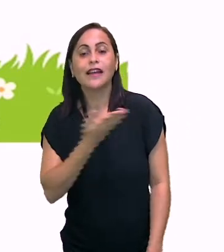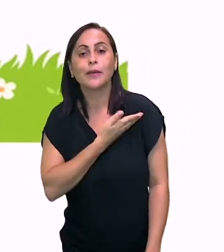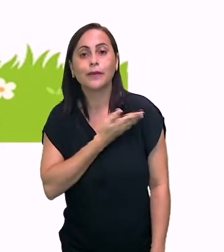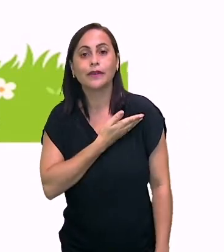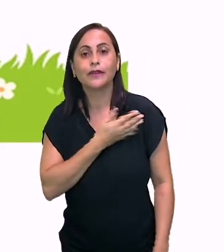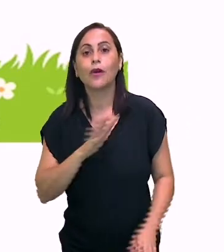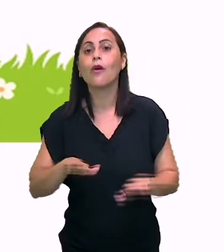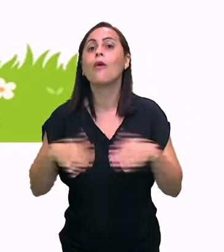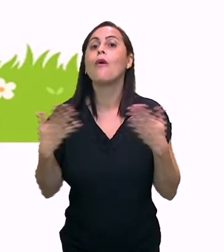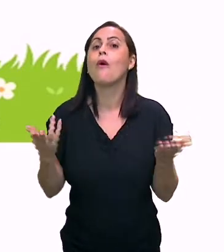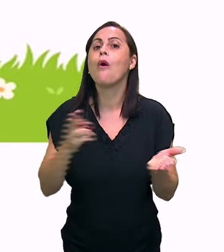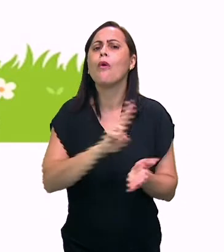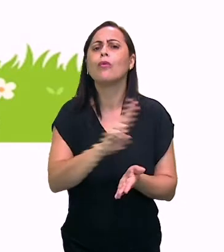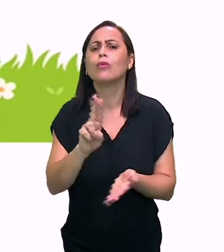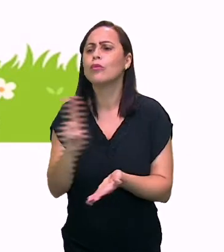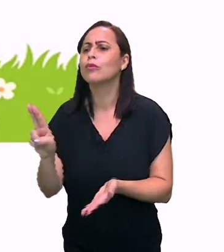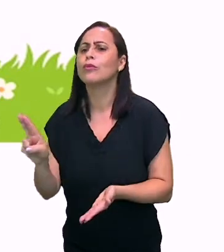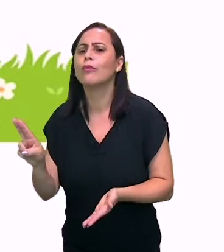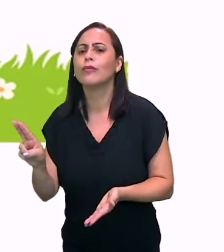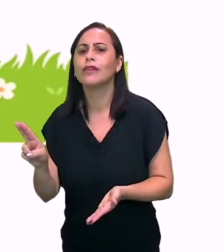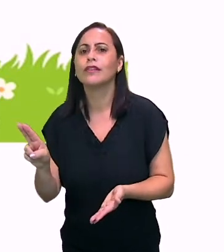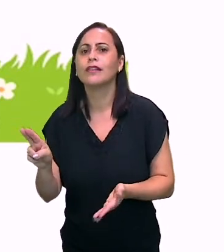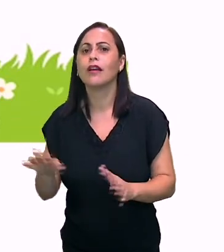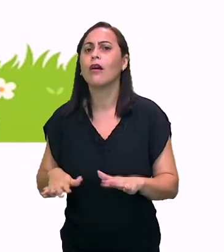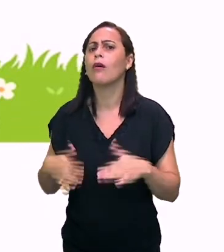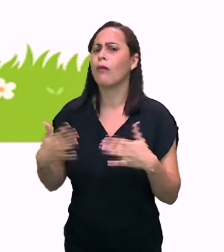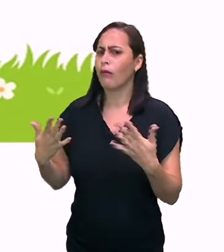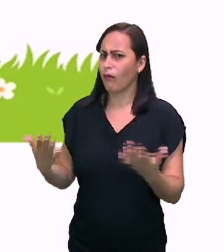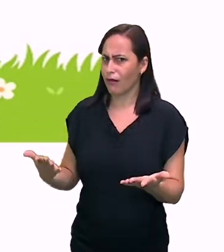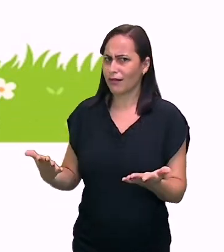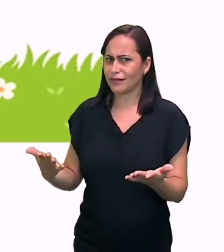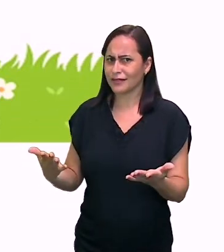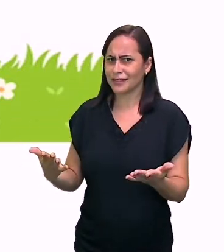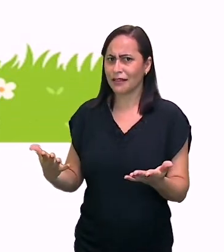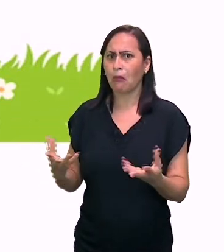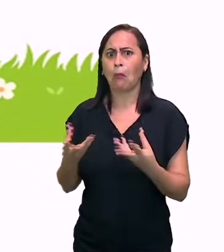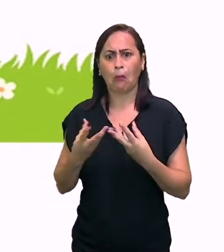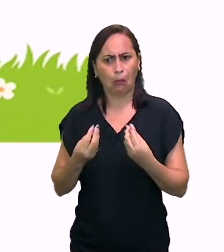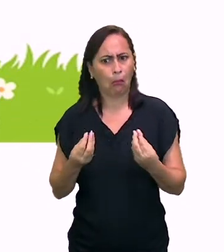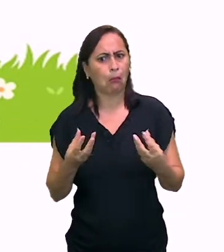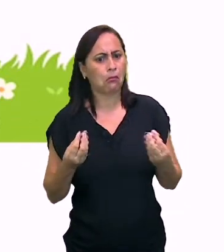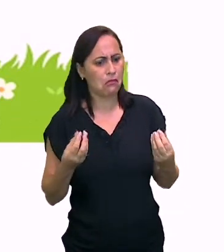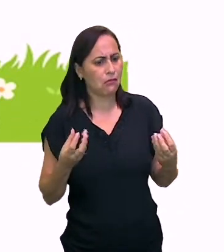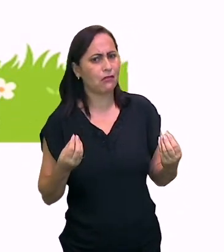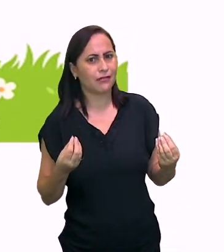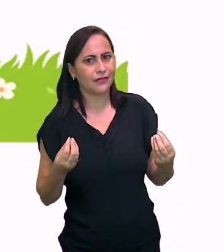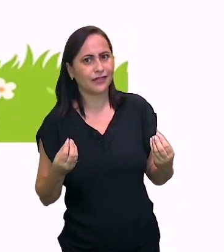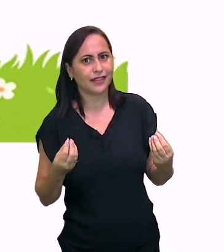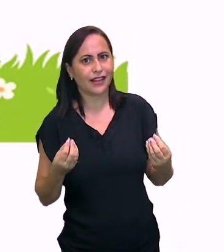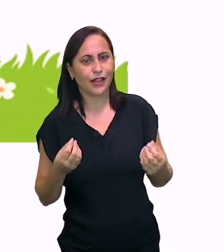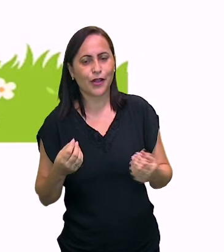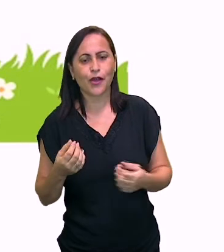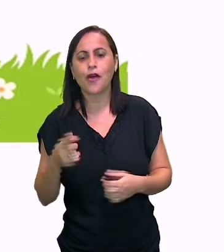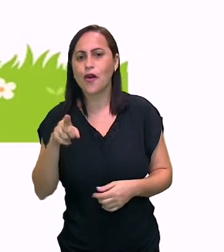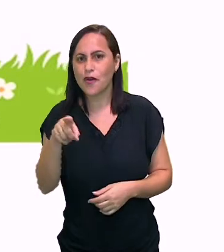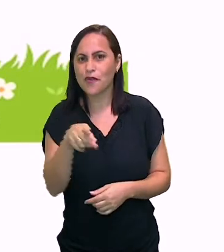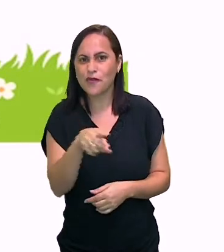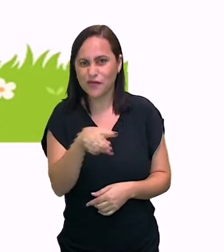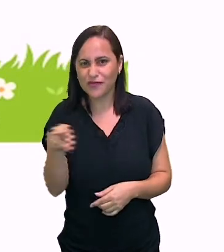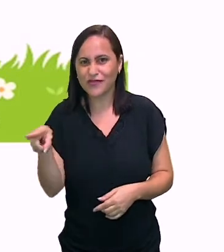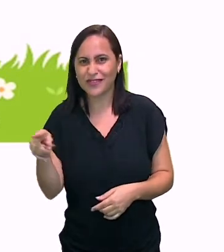nome deles? Quantos amigos, hein? O que vocês gostam de brincar? Conta pra